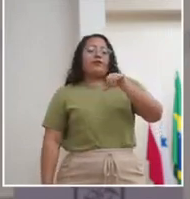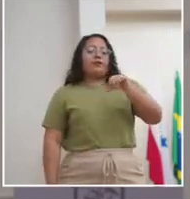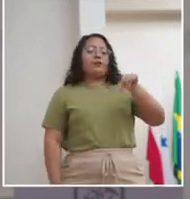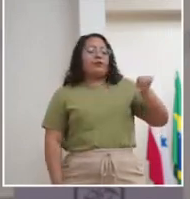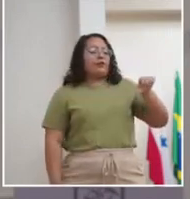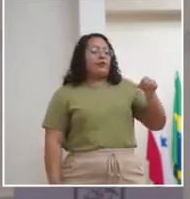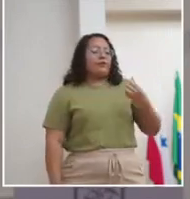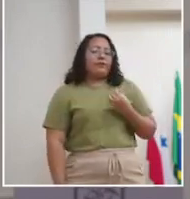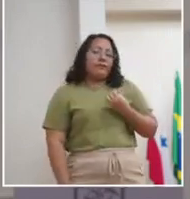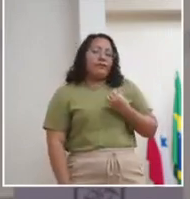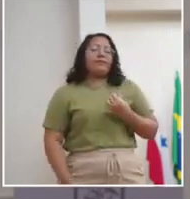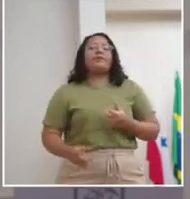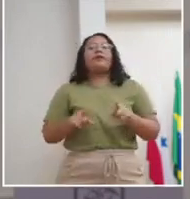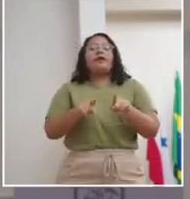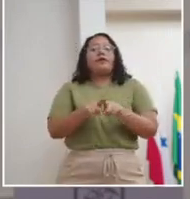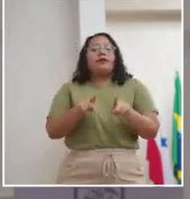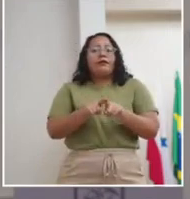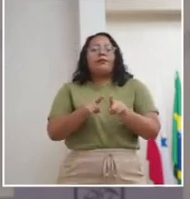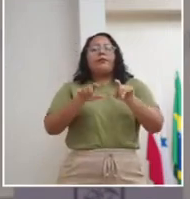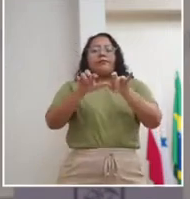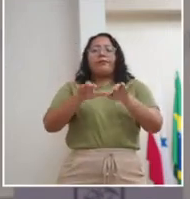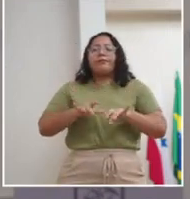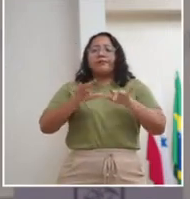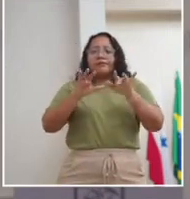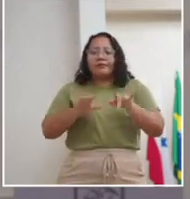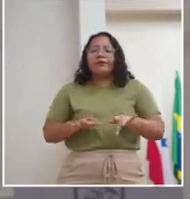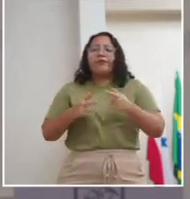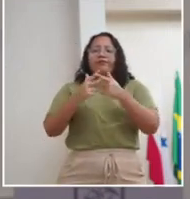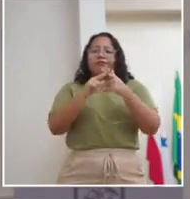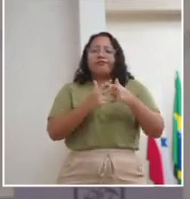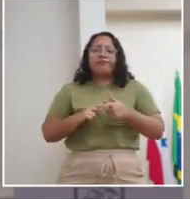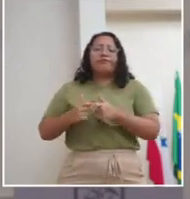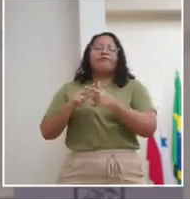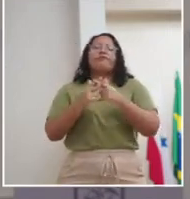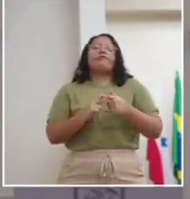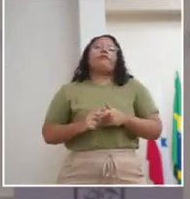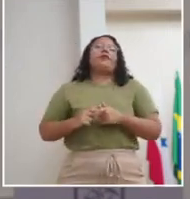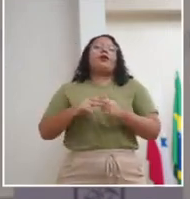ainda escreveu e editou a obra Antes o Mundo Não Existia,